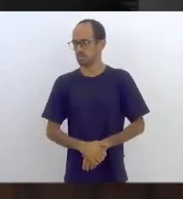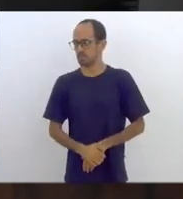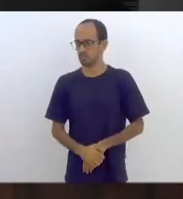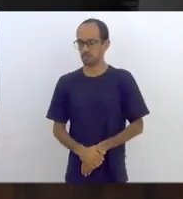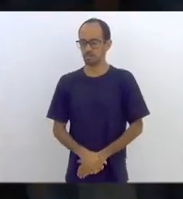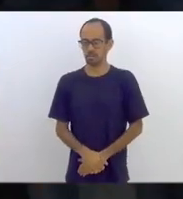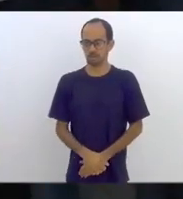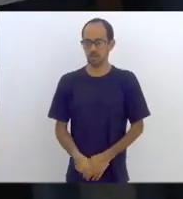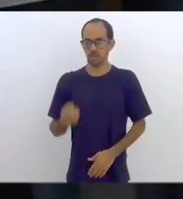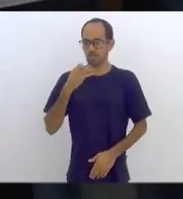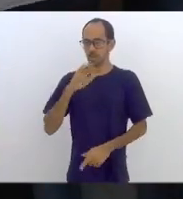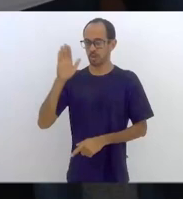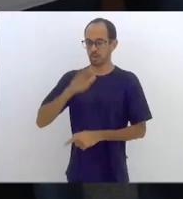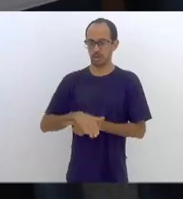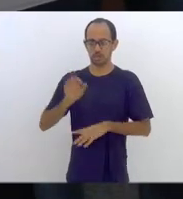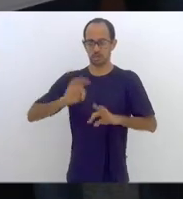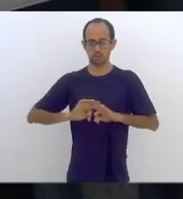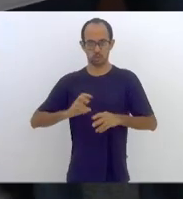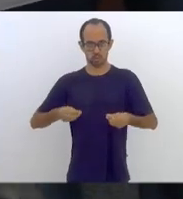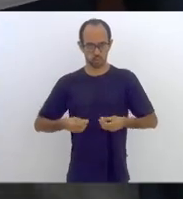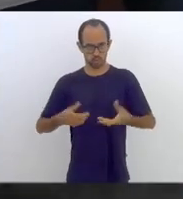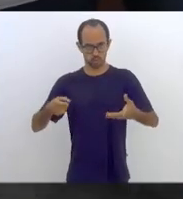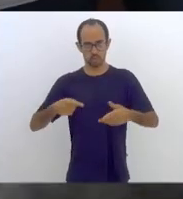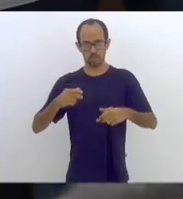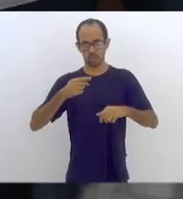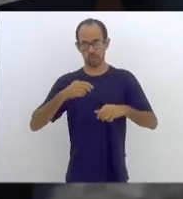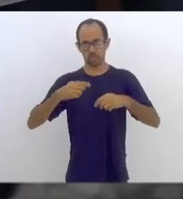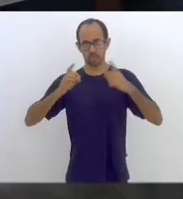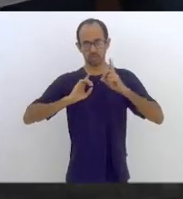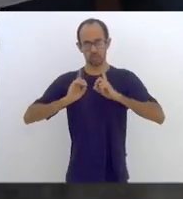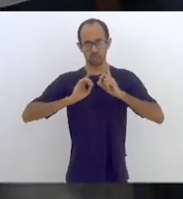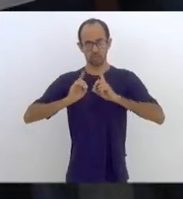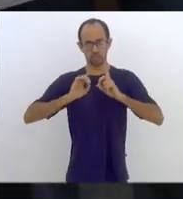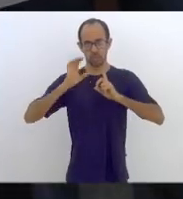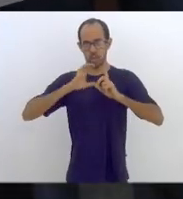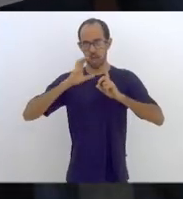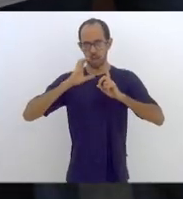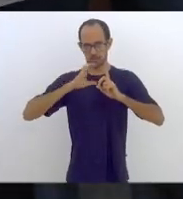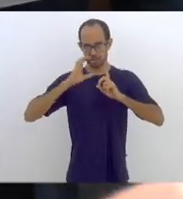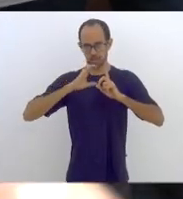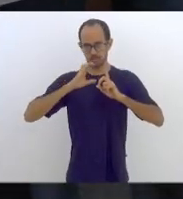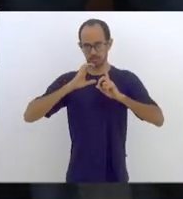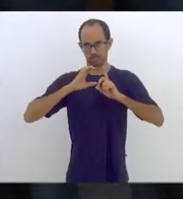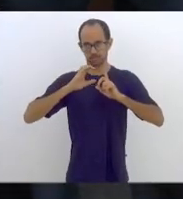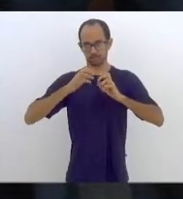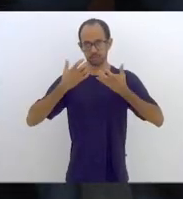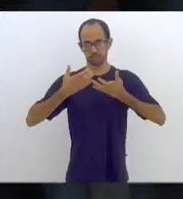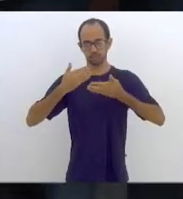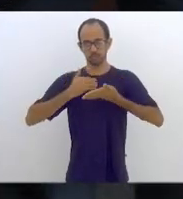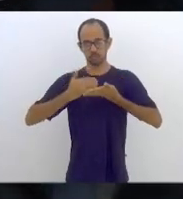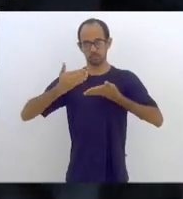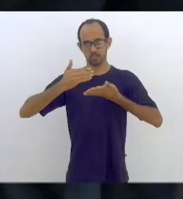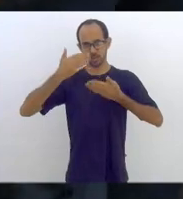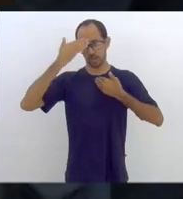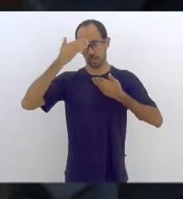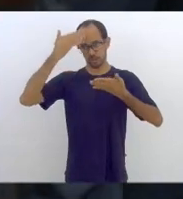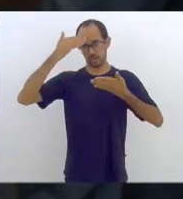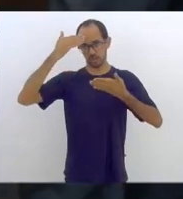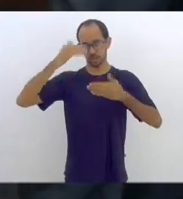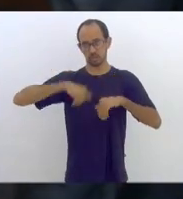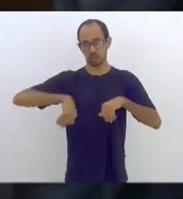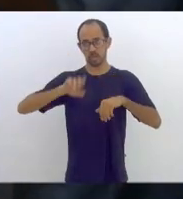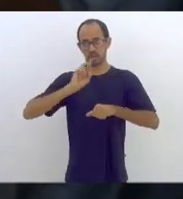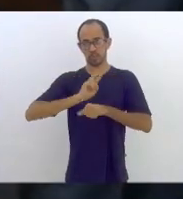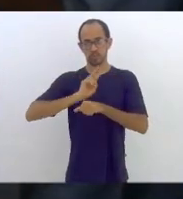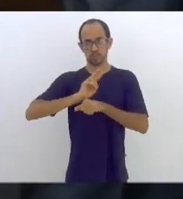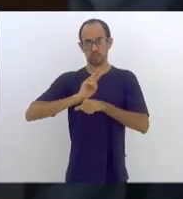Boa tarde a todas e todos vou fazer até a discussão rapidamente aqui e quero iniciar agradecendo a